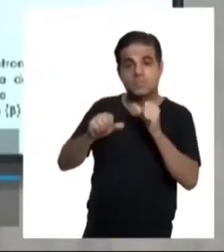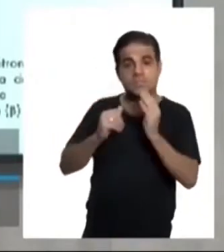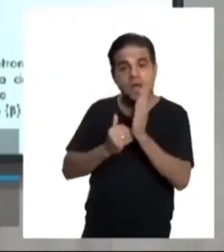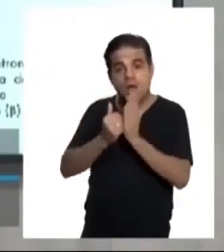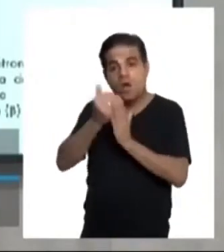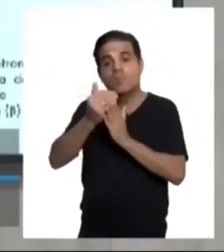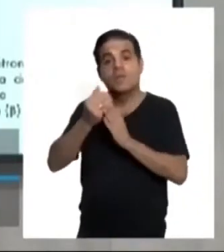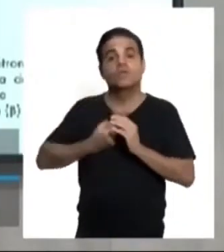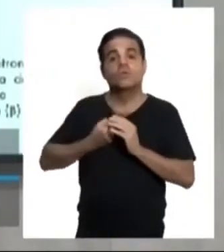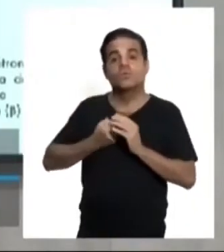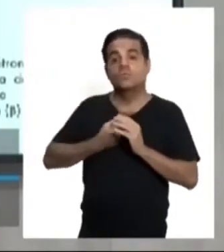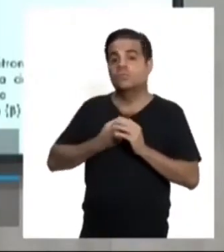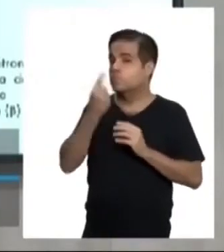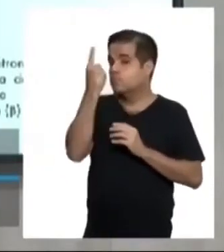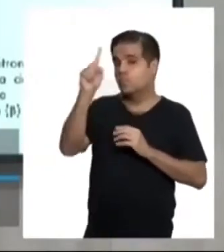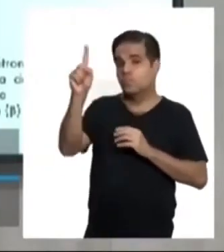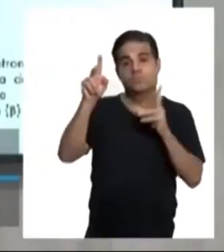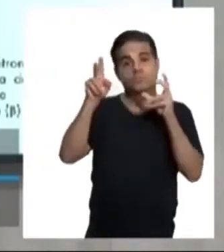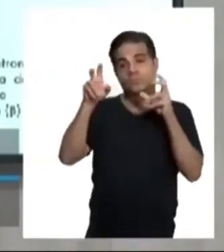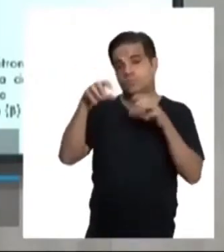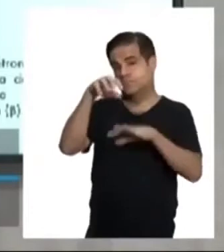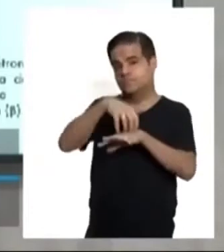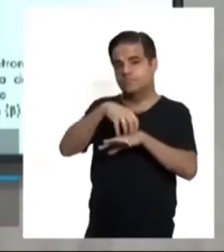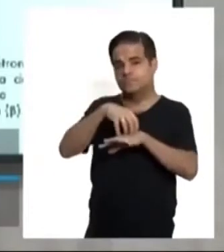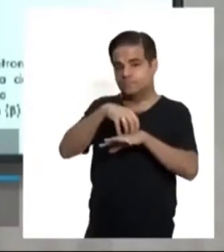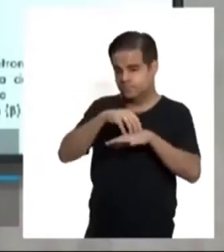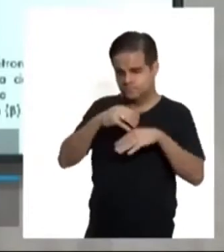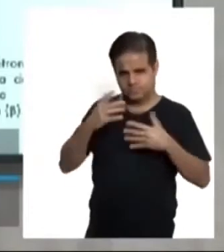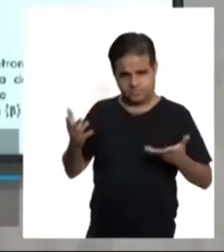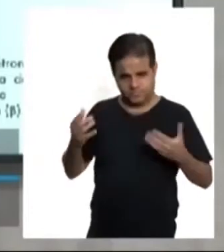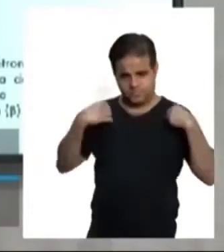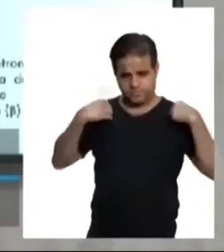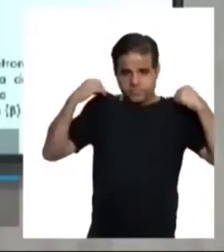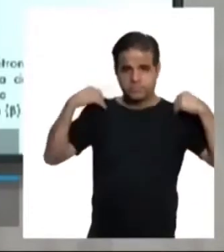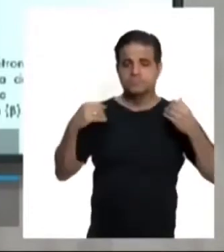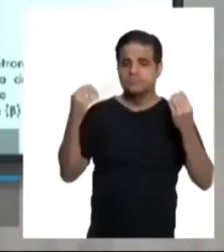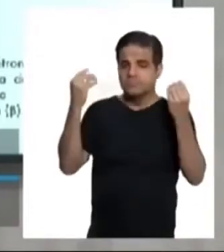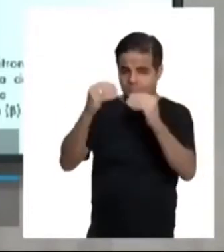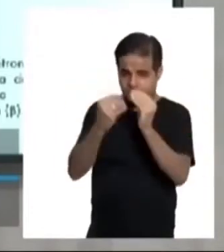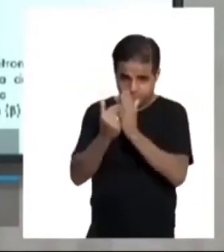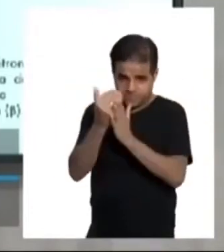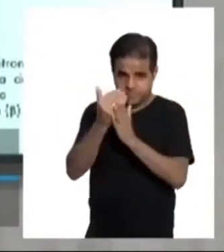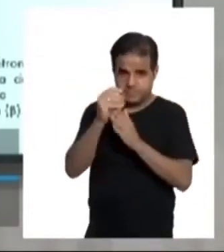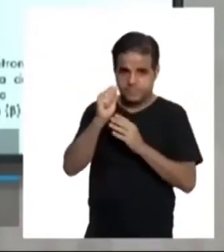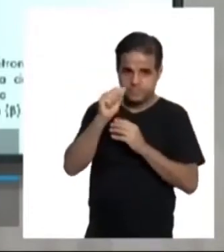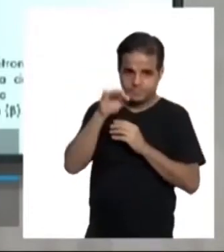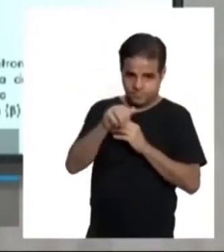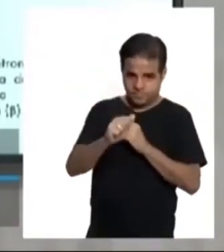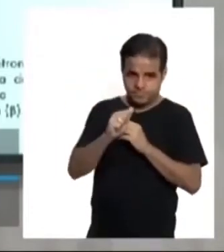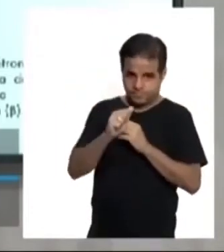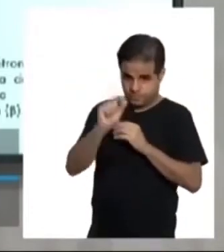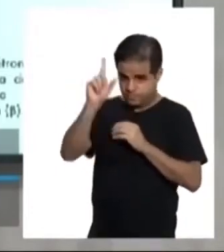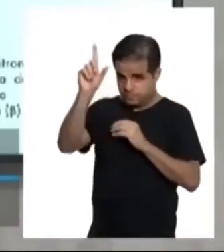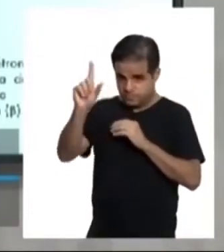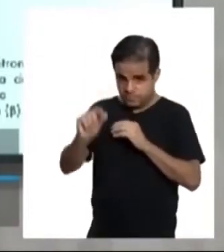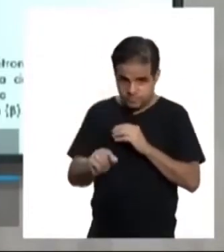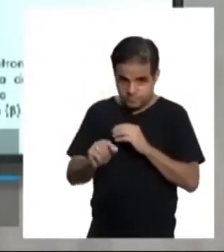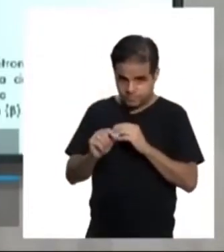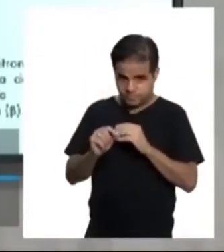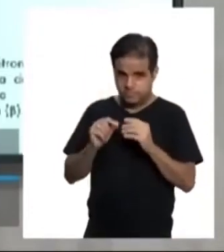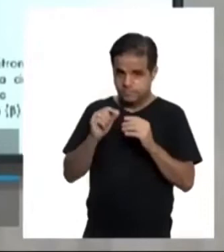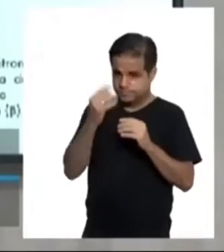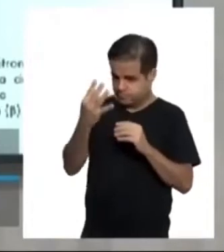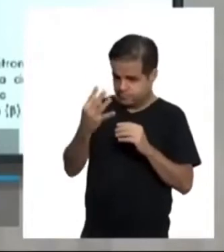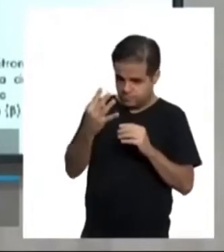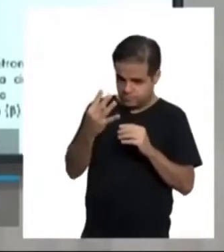número atômico em uma unidade. Quando você emitiu alfa, professor, você diminuiu a massa do elemento de